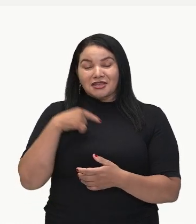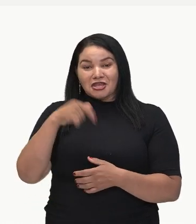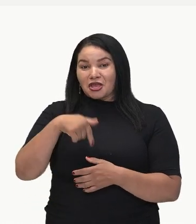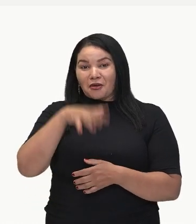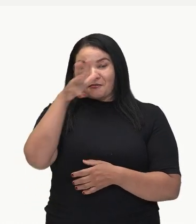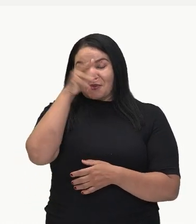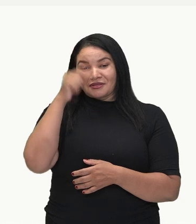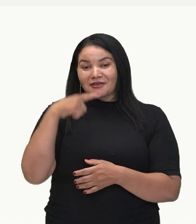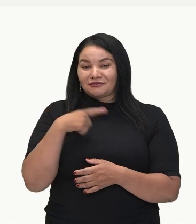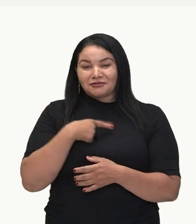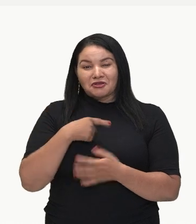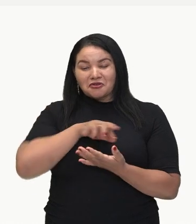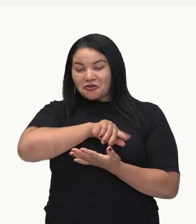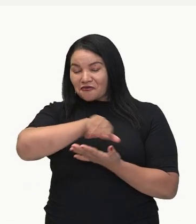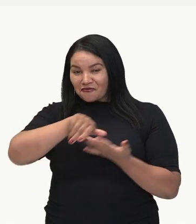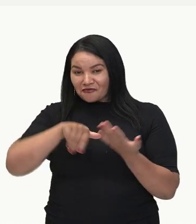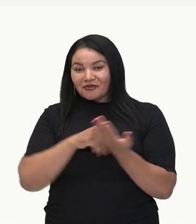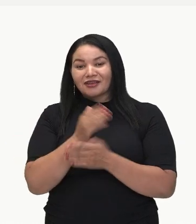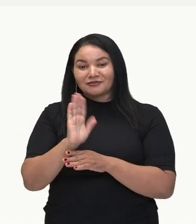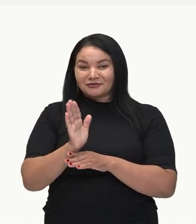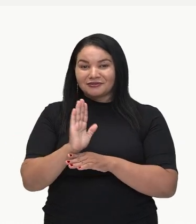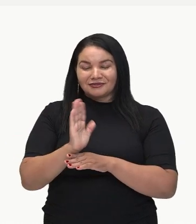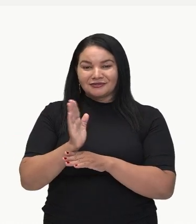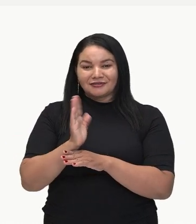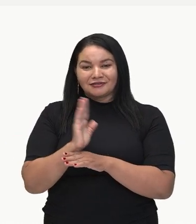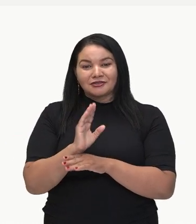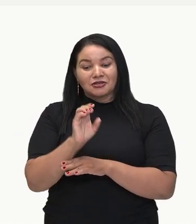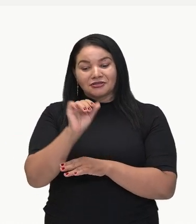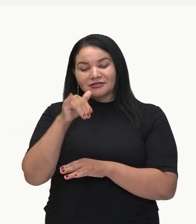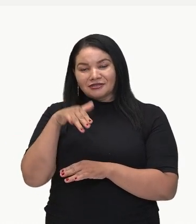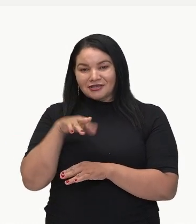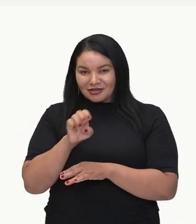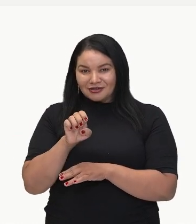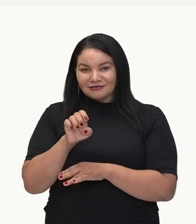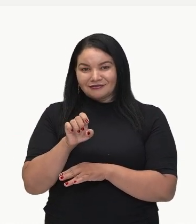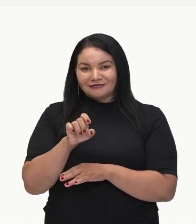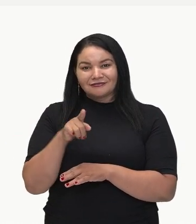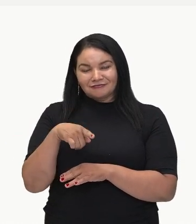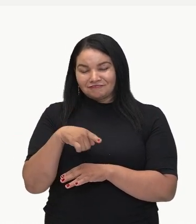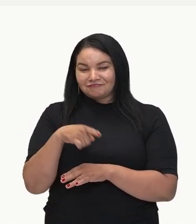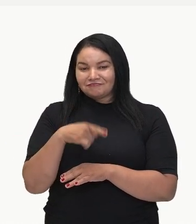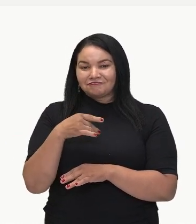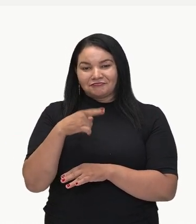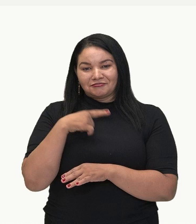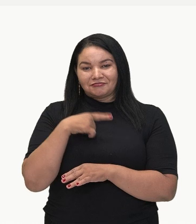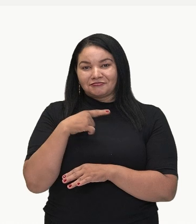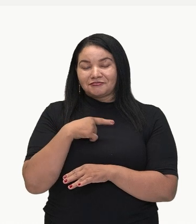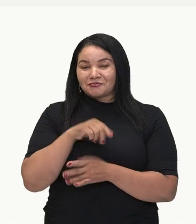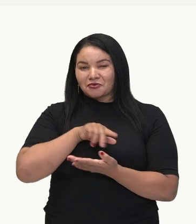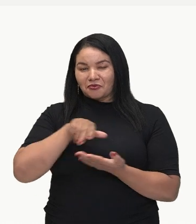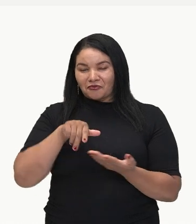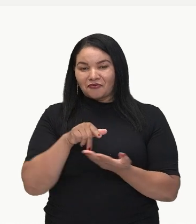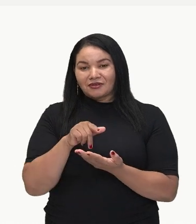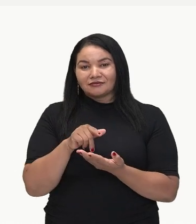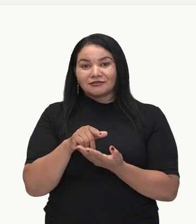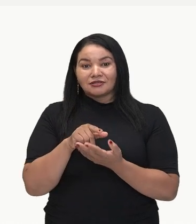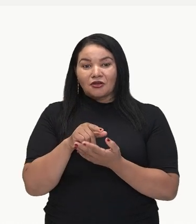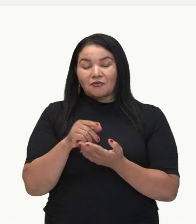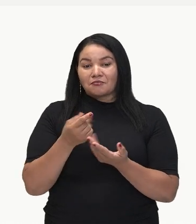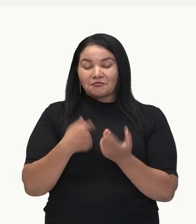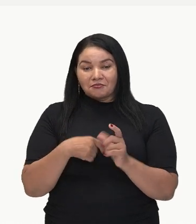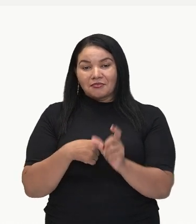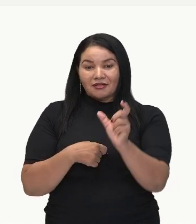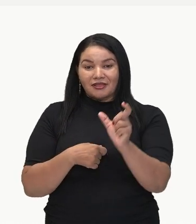Cine Otelo, então eram os cines, né? Então notem aí que essas